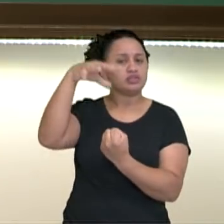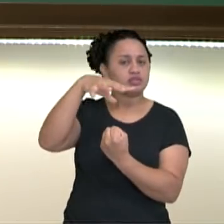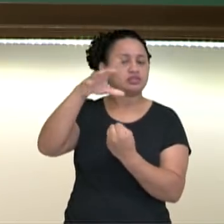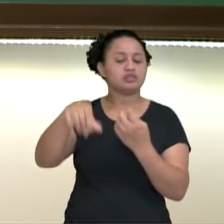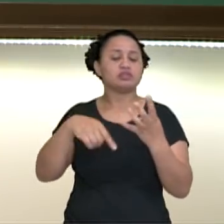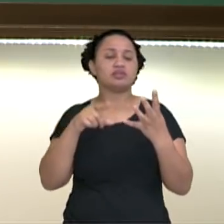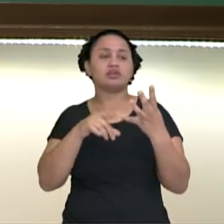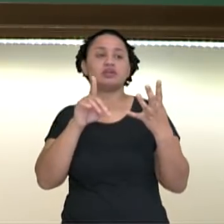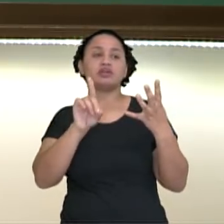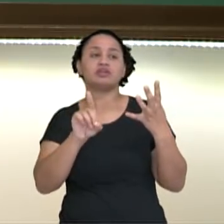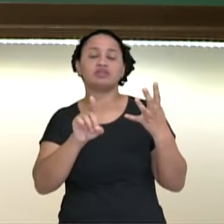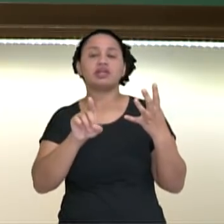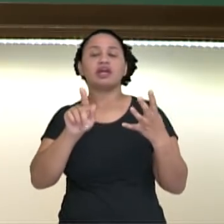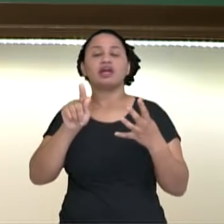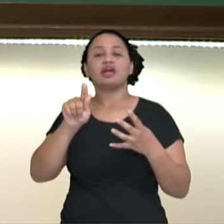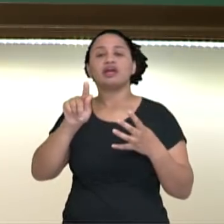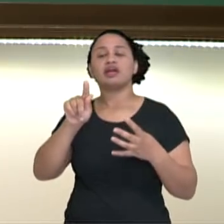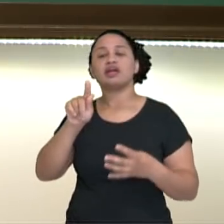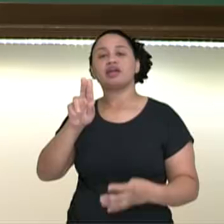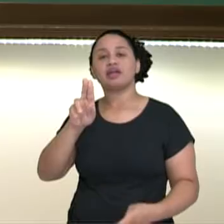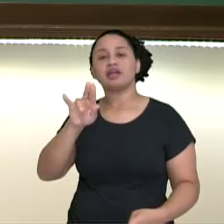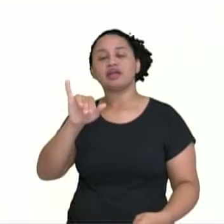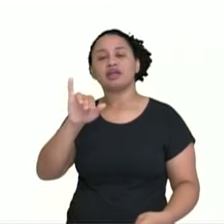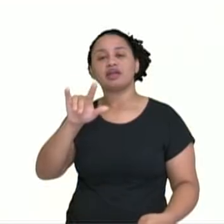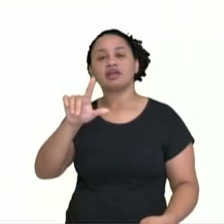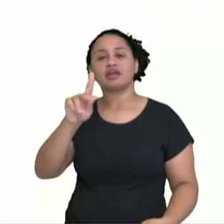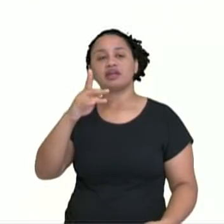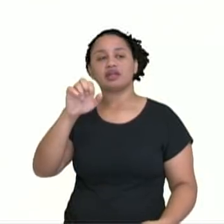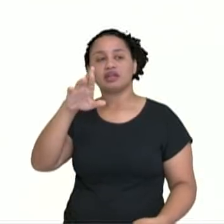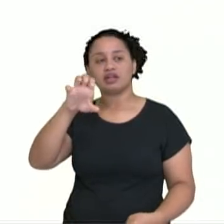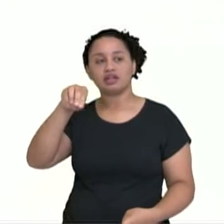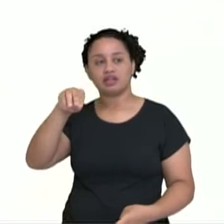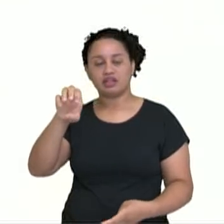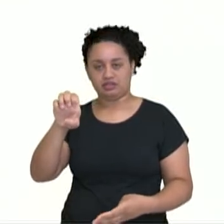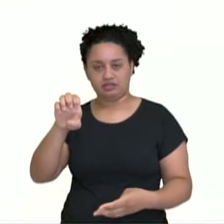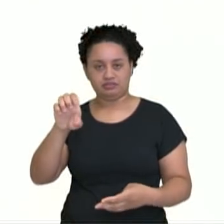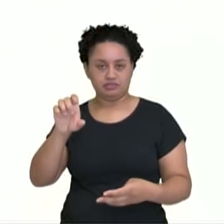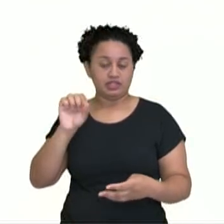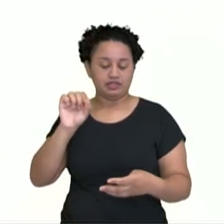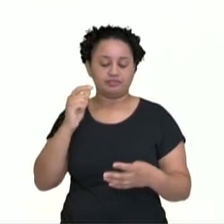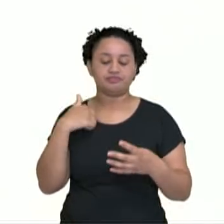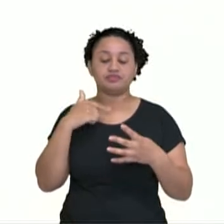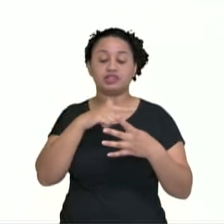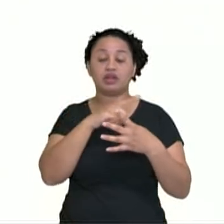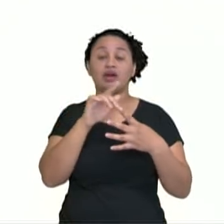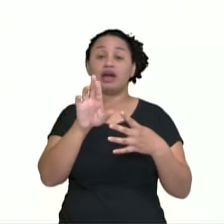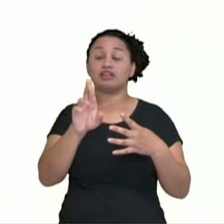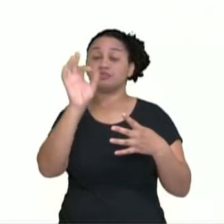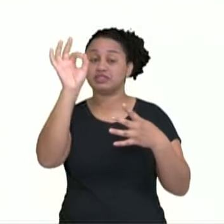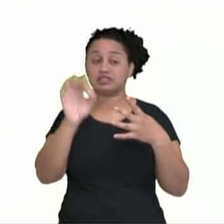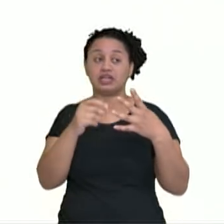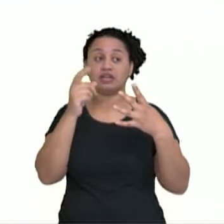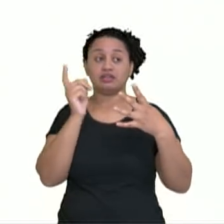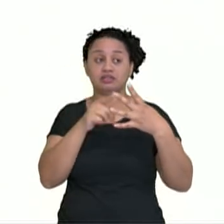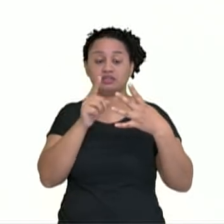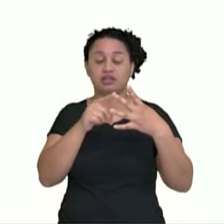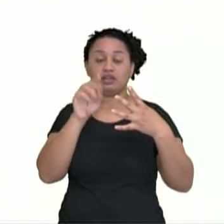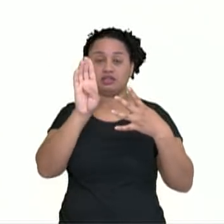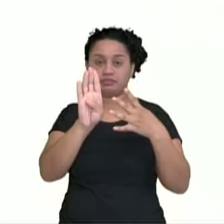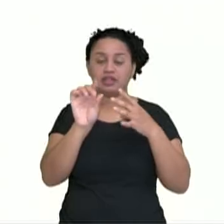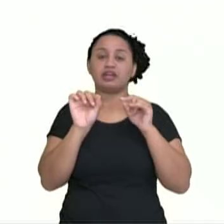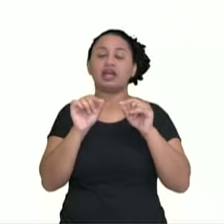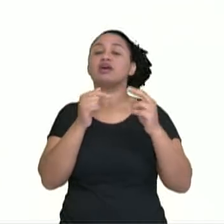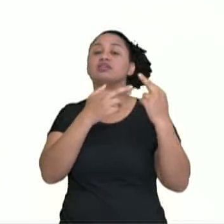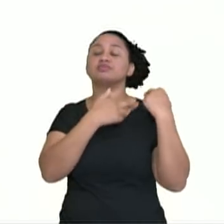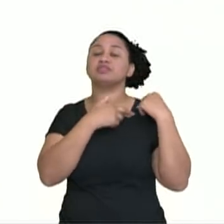D, Guilherme de Orange. A resposta correta desse quiz é a letra B. O responsável pela retirada